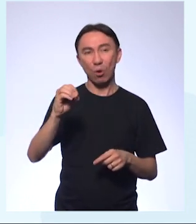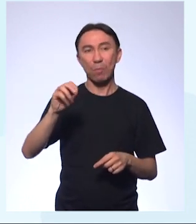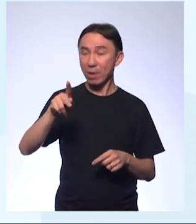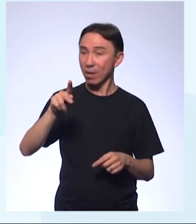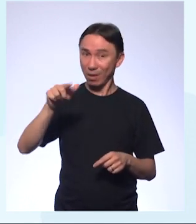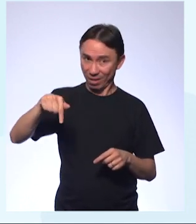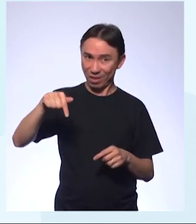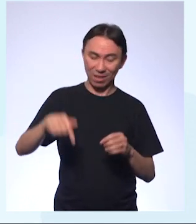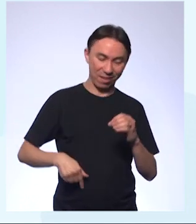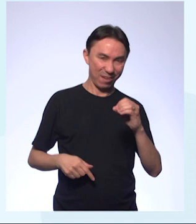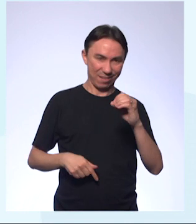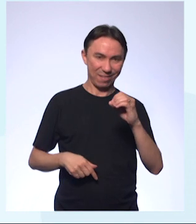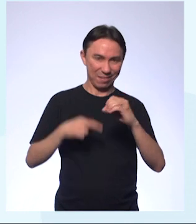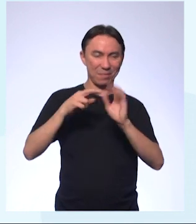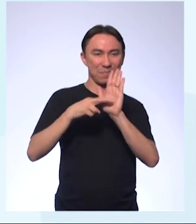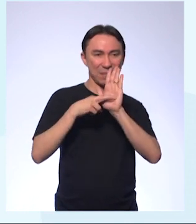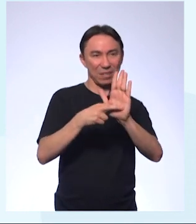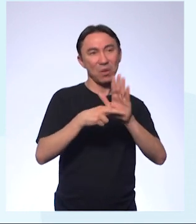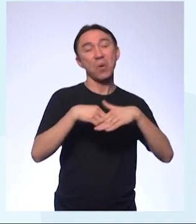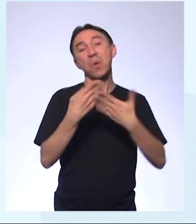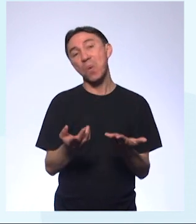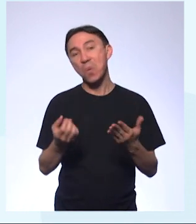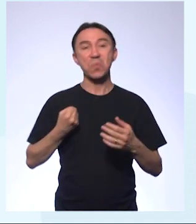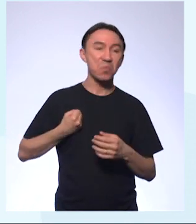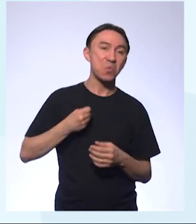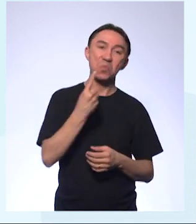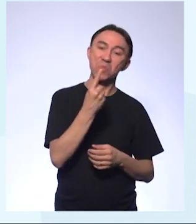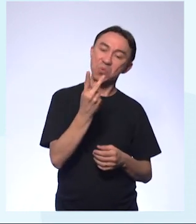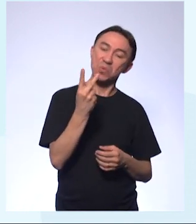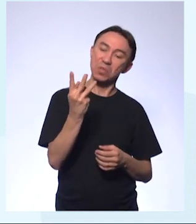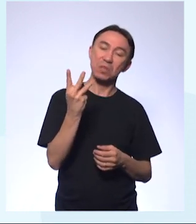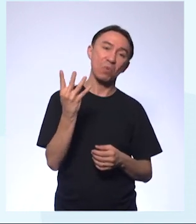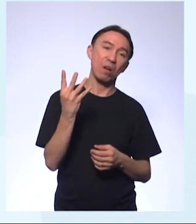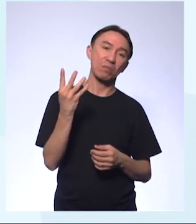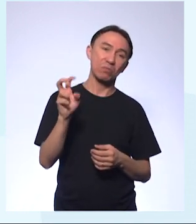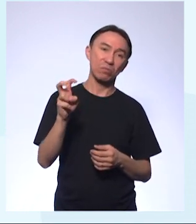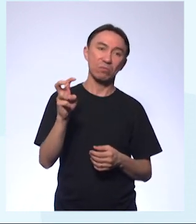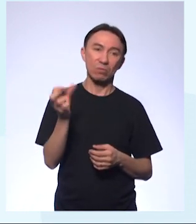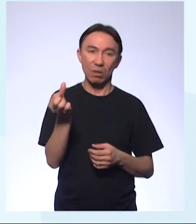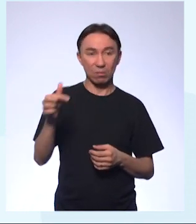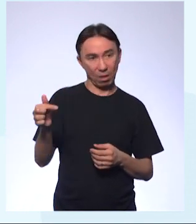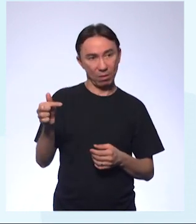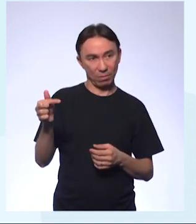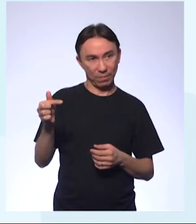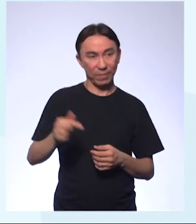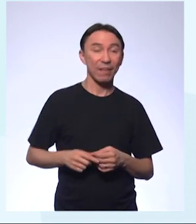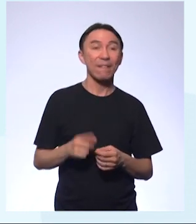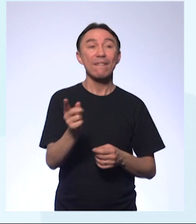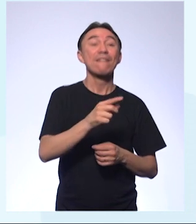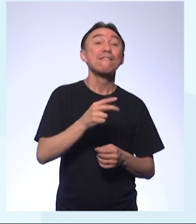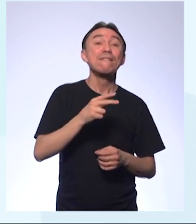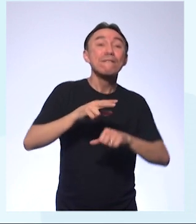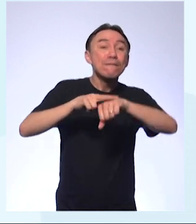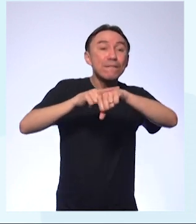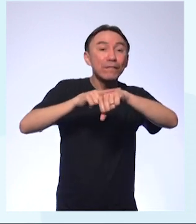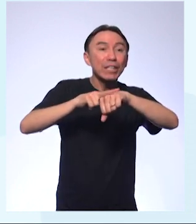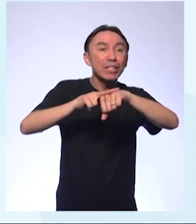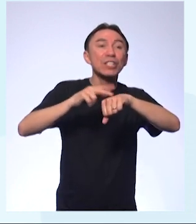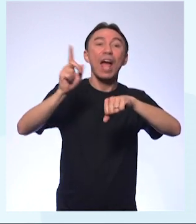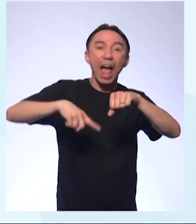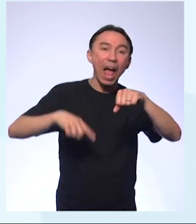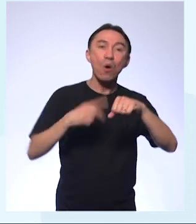anéisinhos, né? Que seriam os orbitais, os níveis ou as camadas, os níveis de energia. Então, elas vão ser representadas pelas letras